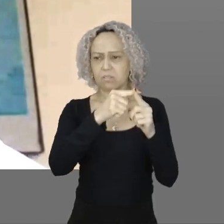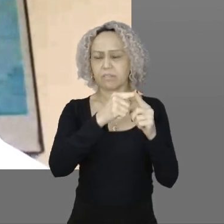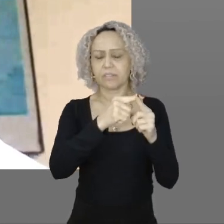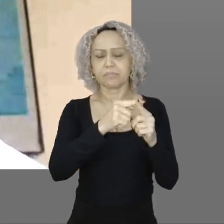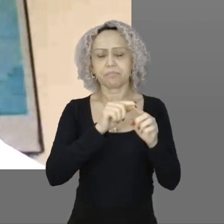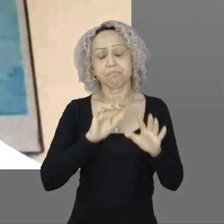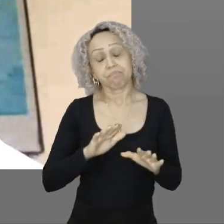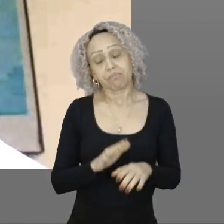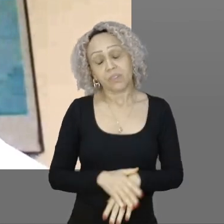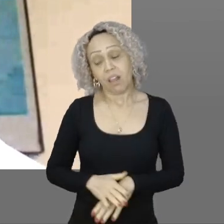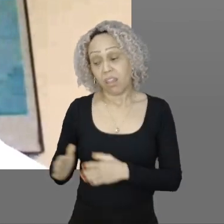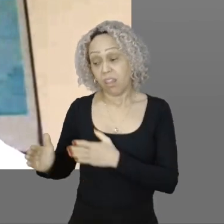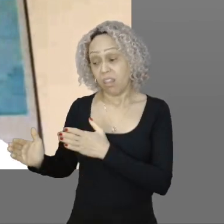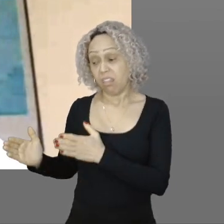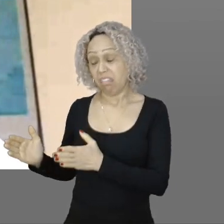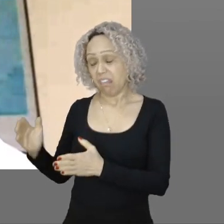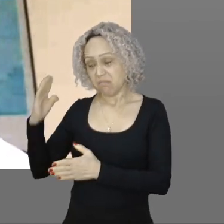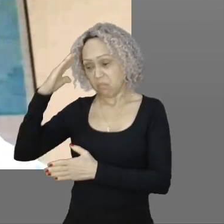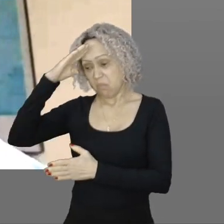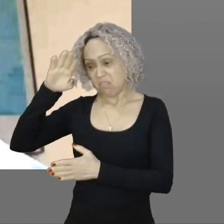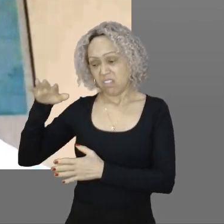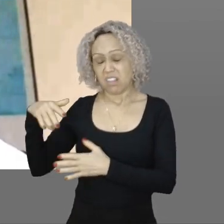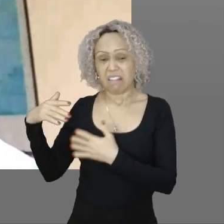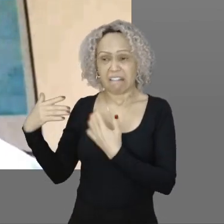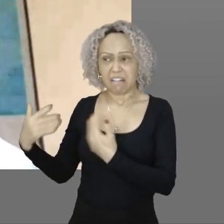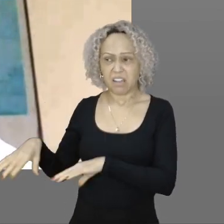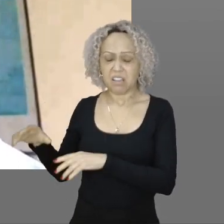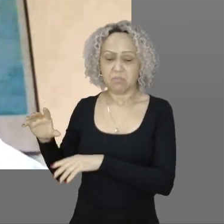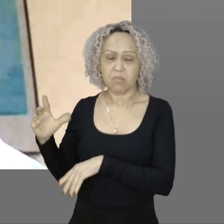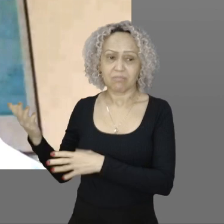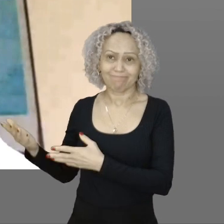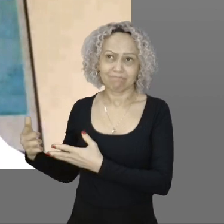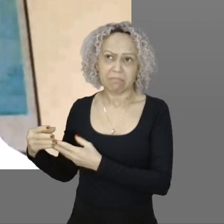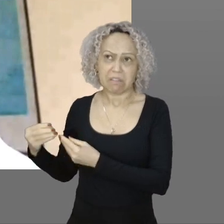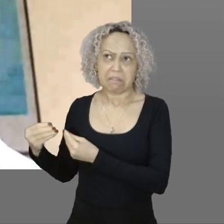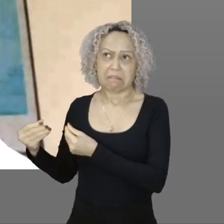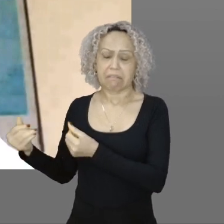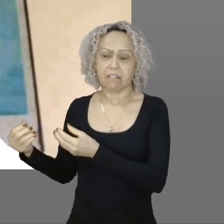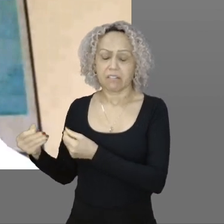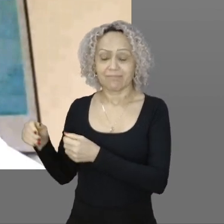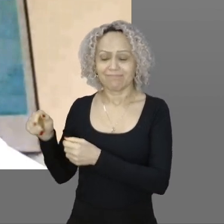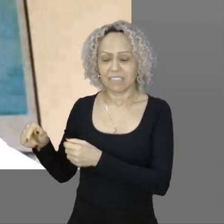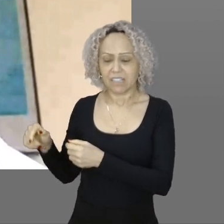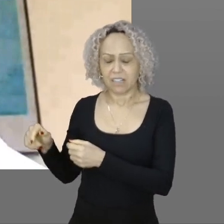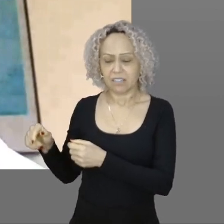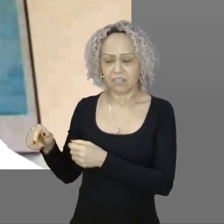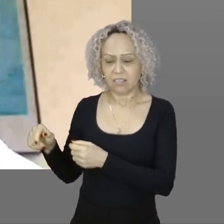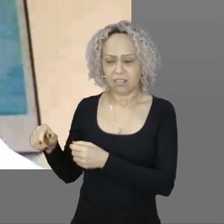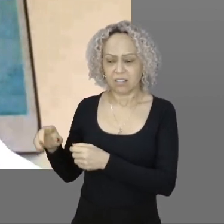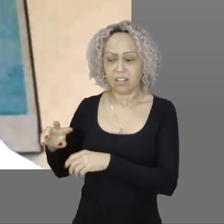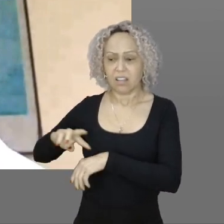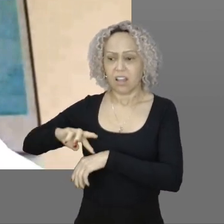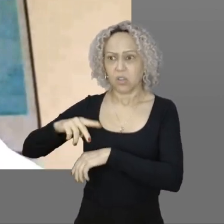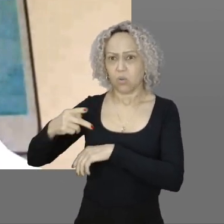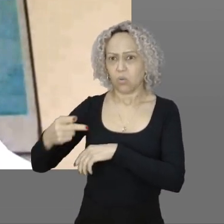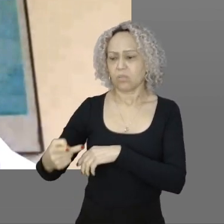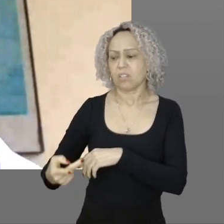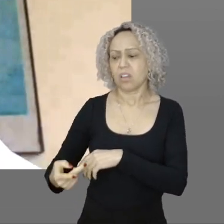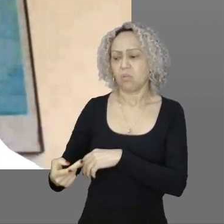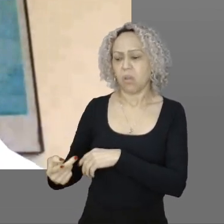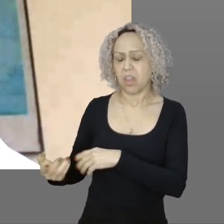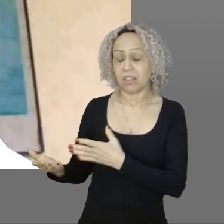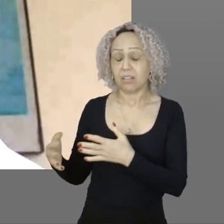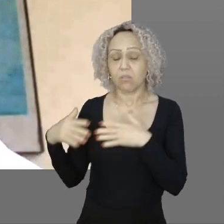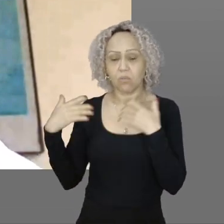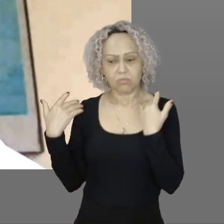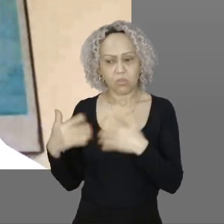do bolsonarismo atrasado, ela é muito grande. Então, nós precisamos de mais tempo para recolocar o país no lugar